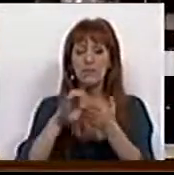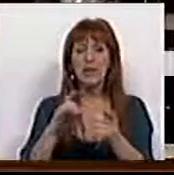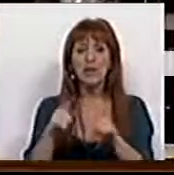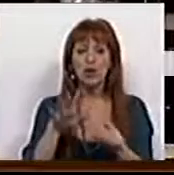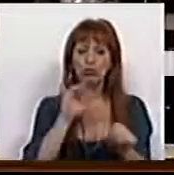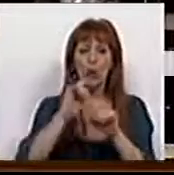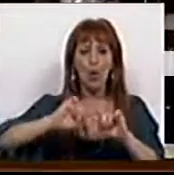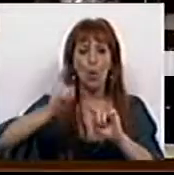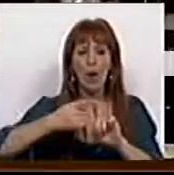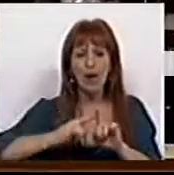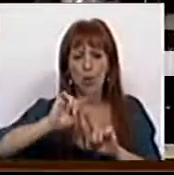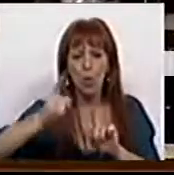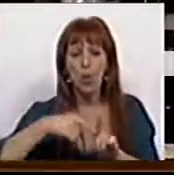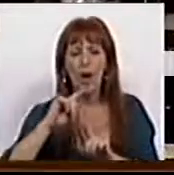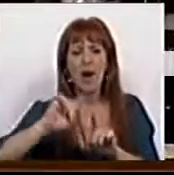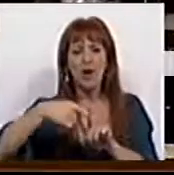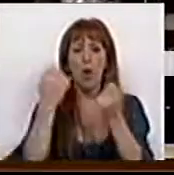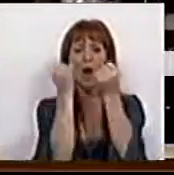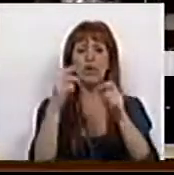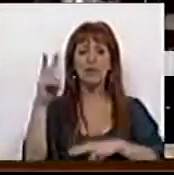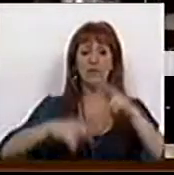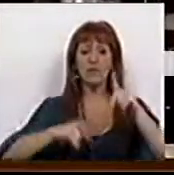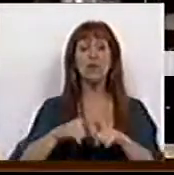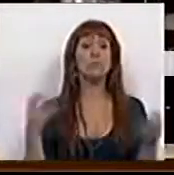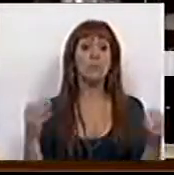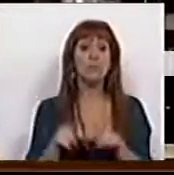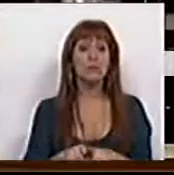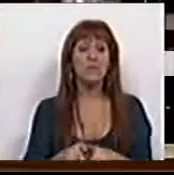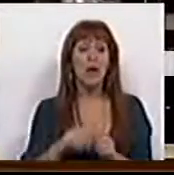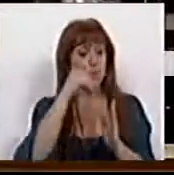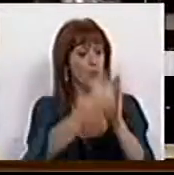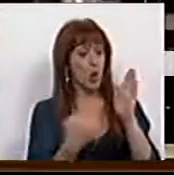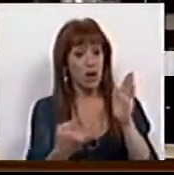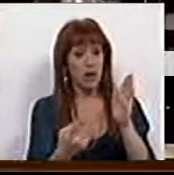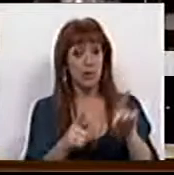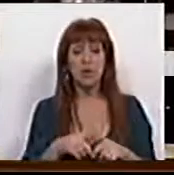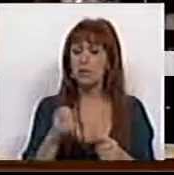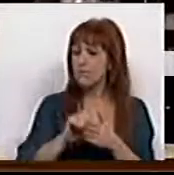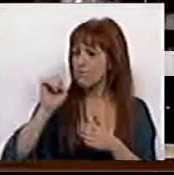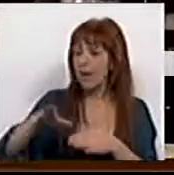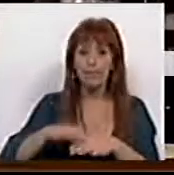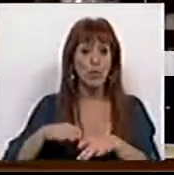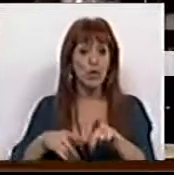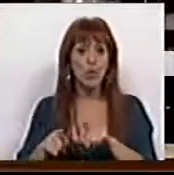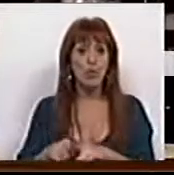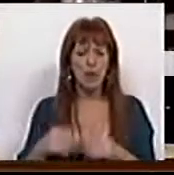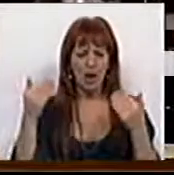financiamento plurianual, com autonomia financeira, que é, aliás, um dever constitucional, eliminando, por isso,